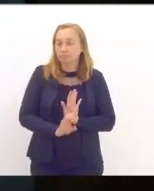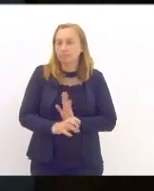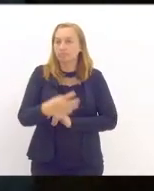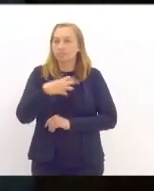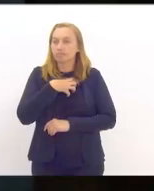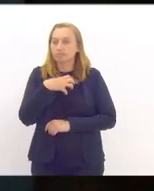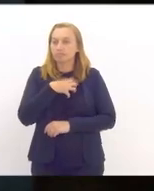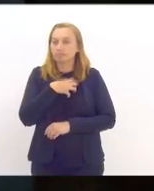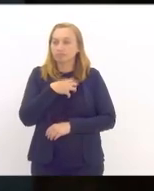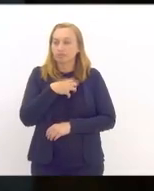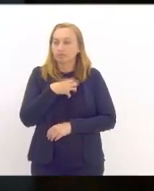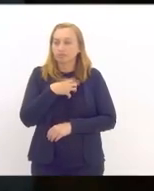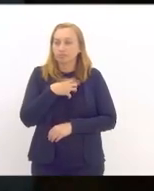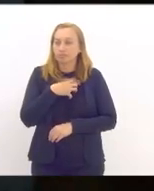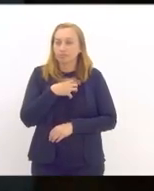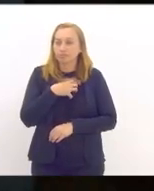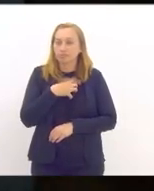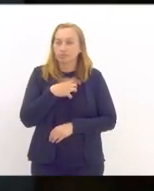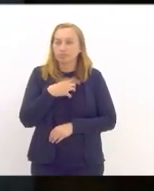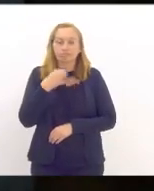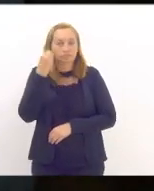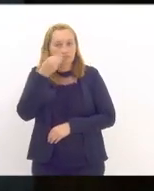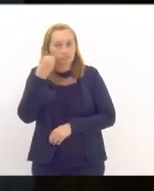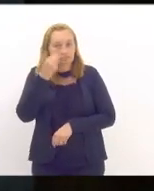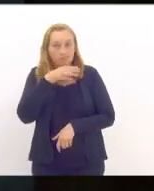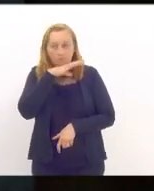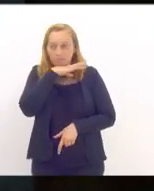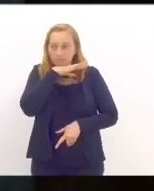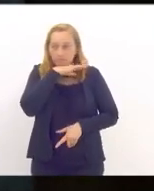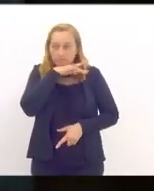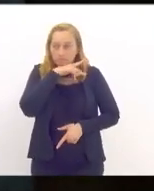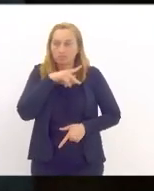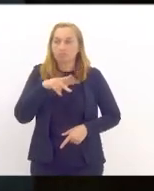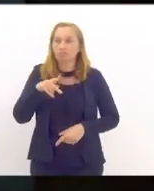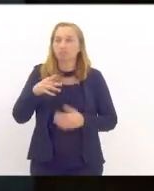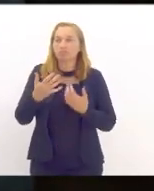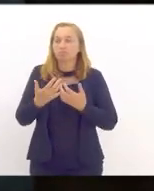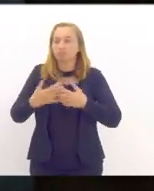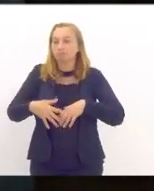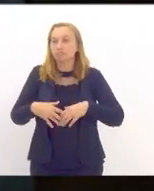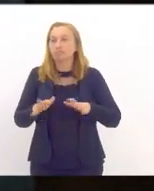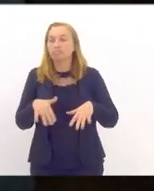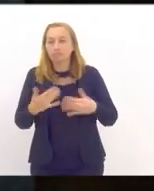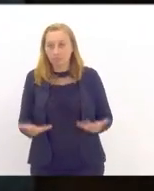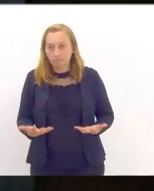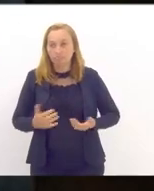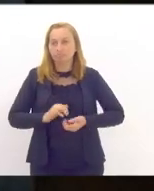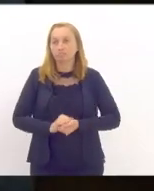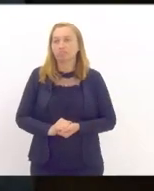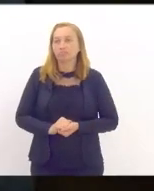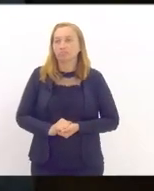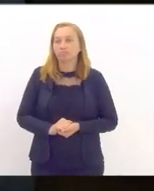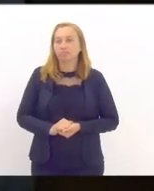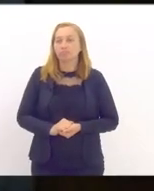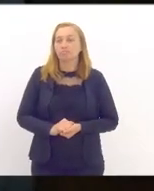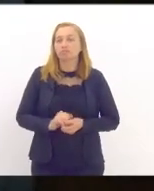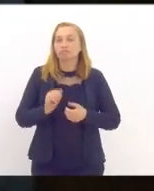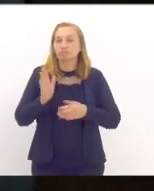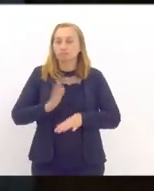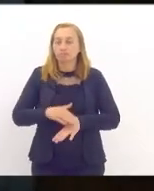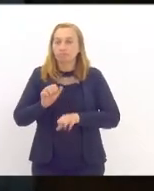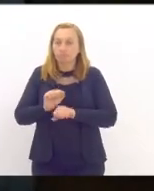no sentido da da péssima experiência que a gente teve com o Petrópolis tá então é mais